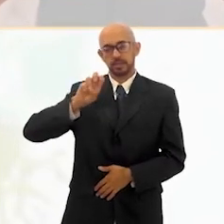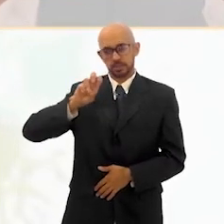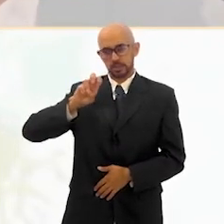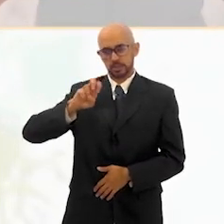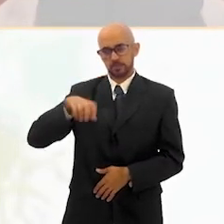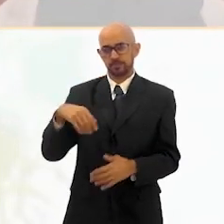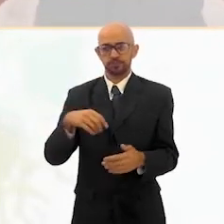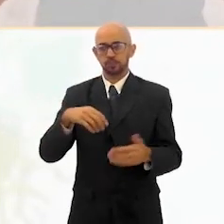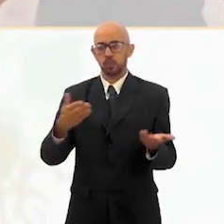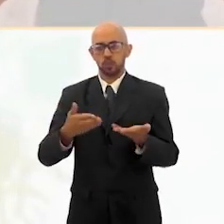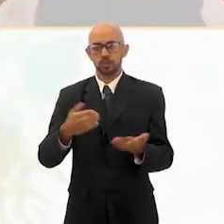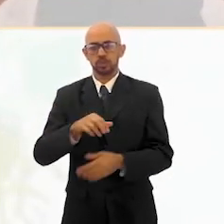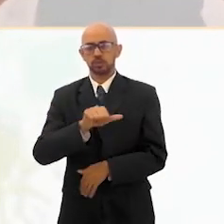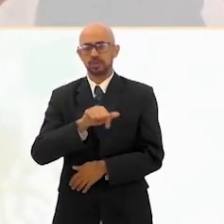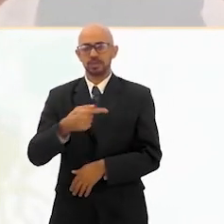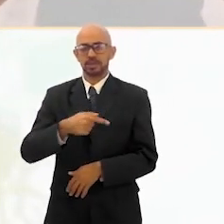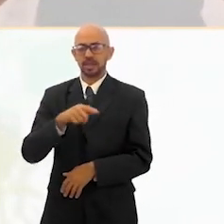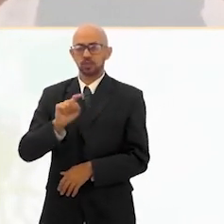tem hoje